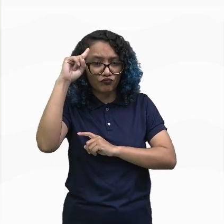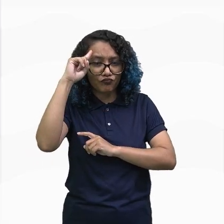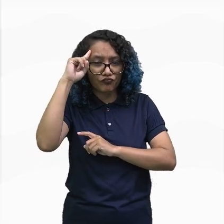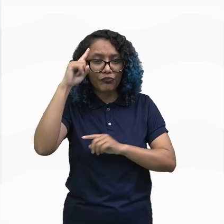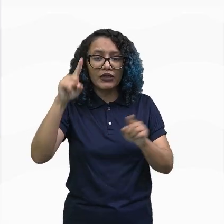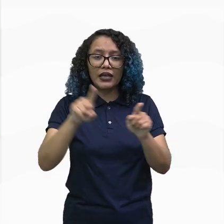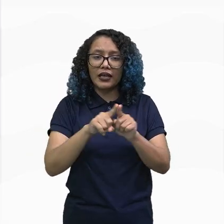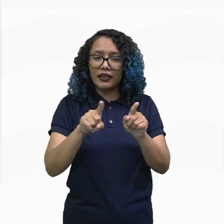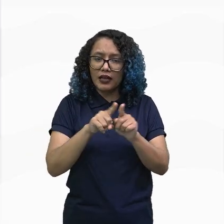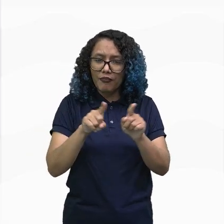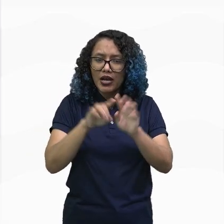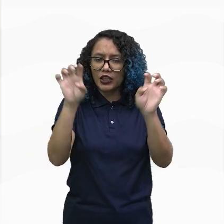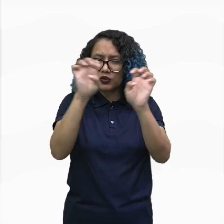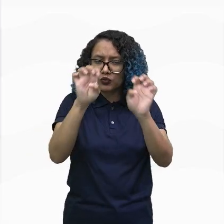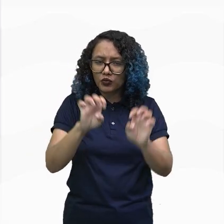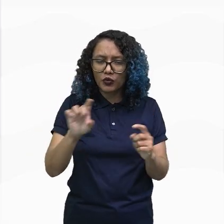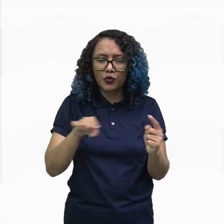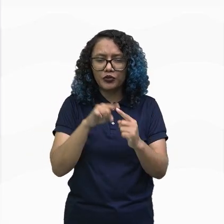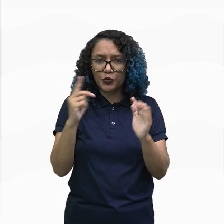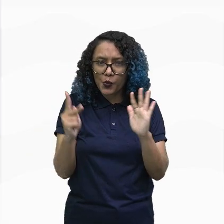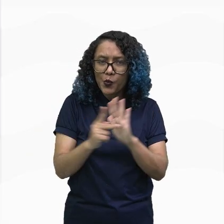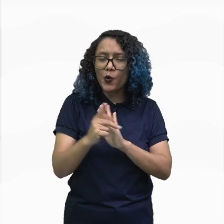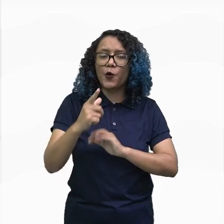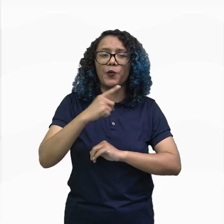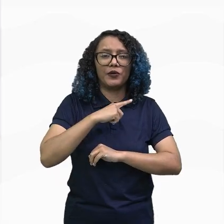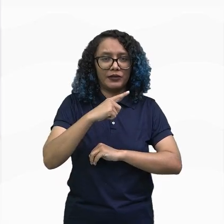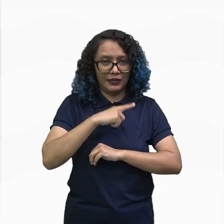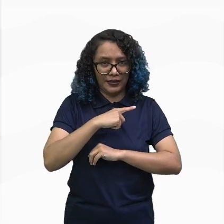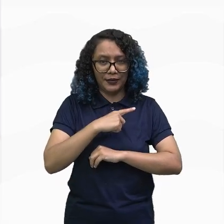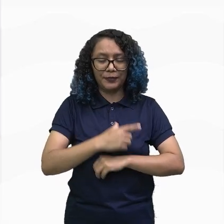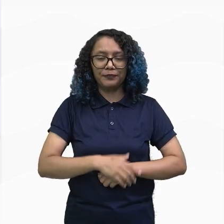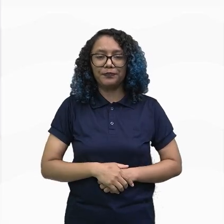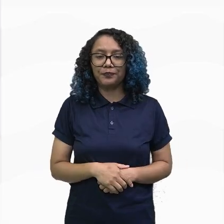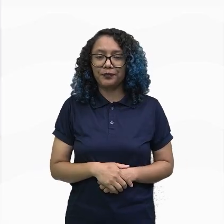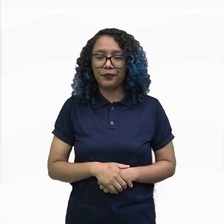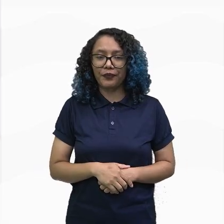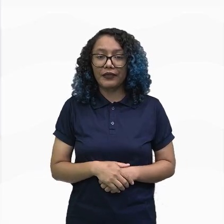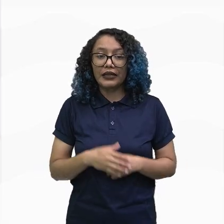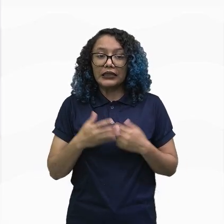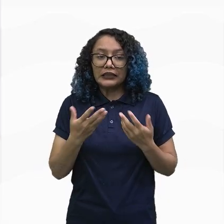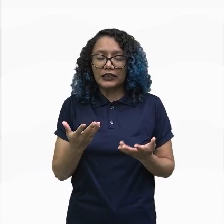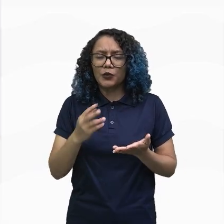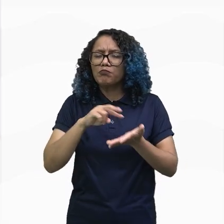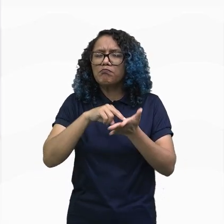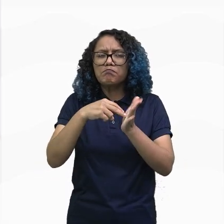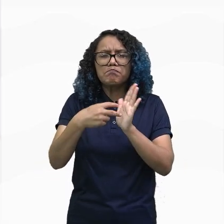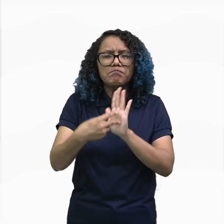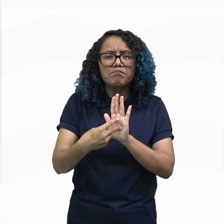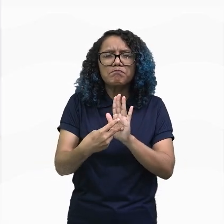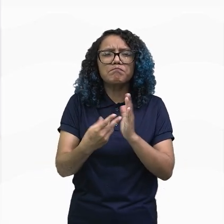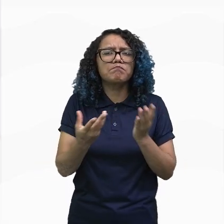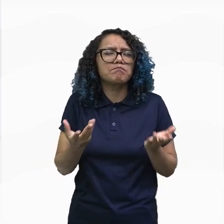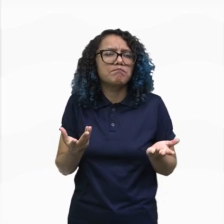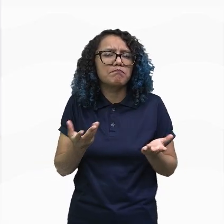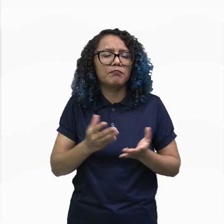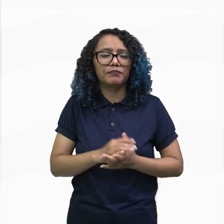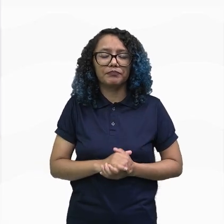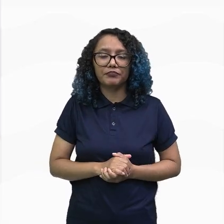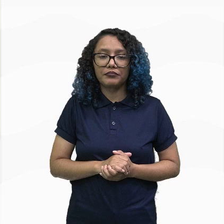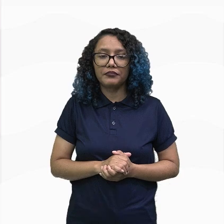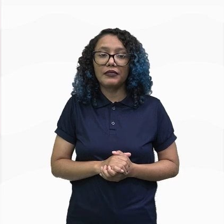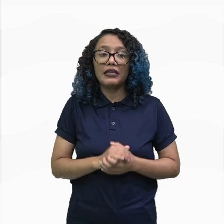possuem estruturas e objetivos específicos. Então, o que significa isto?